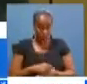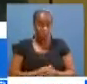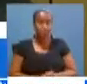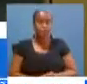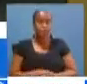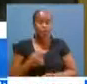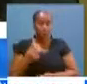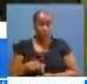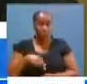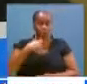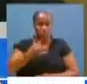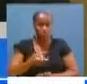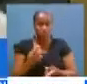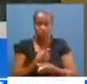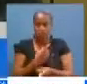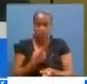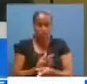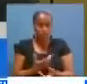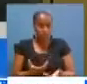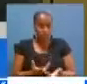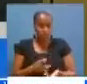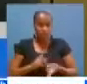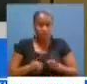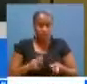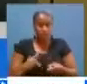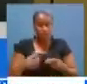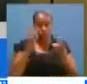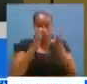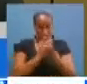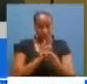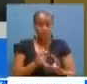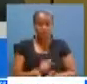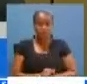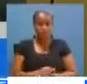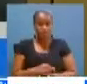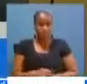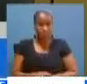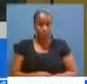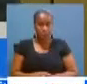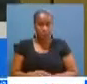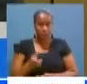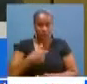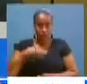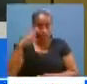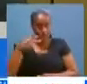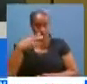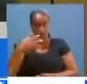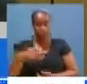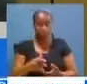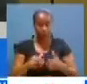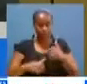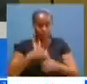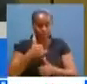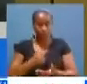havia outros mecanismos para que este processo fosse, do nosso ponto de vista, melhor